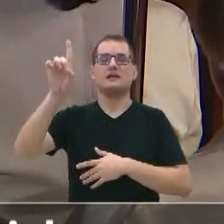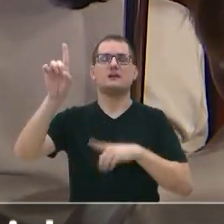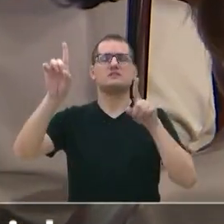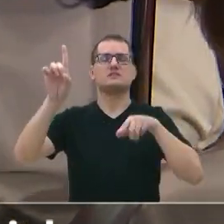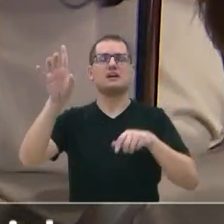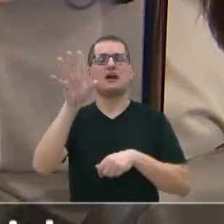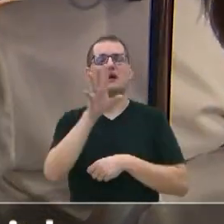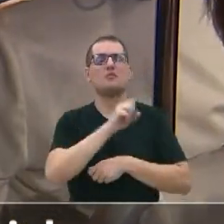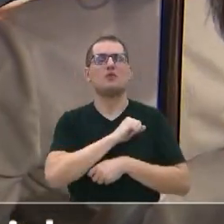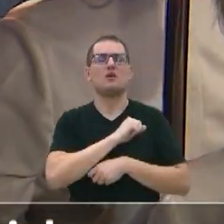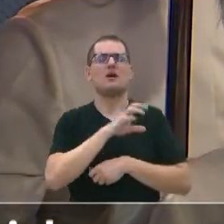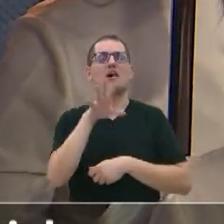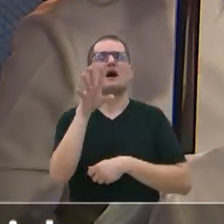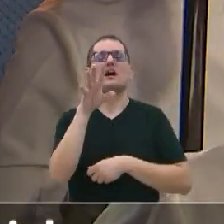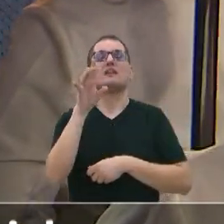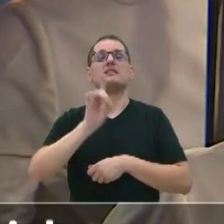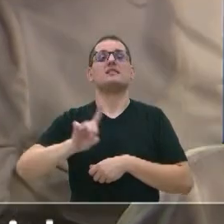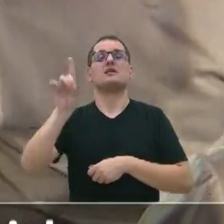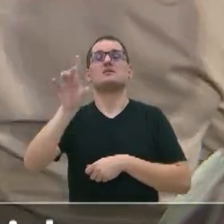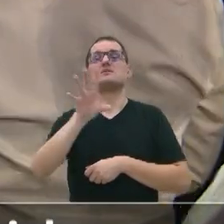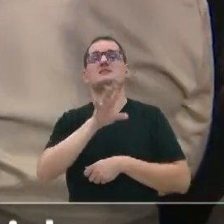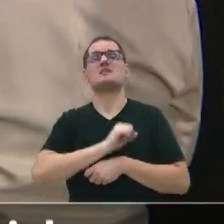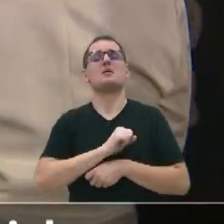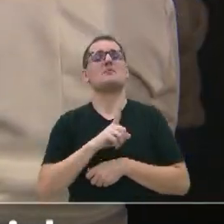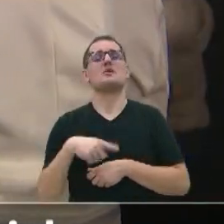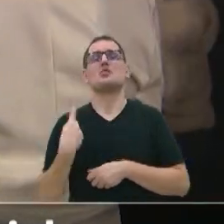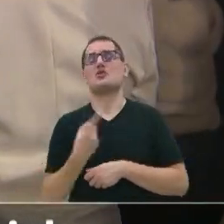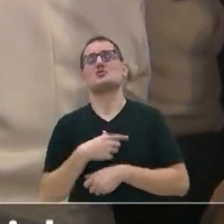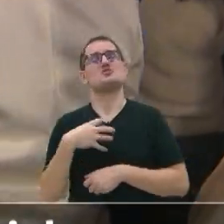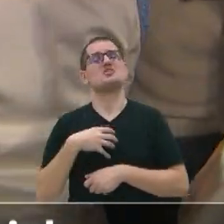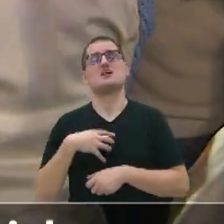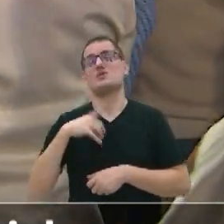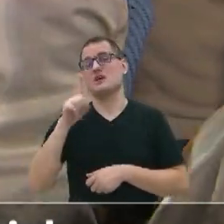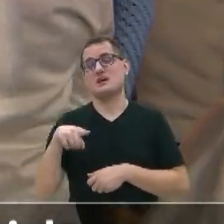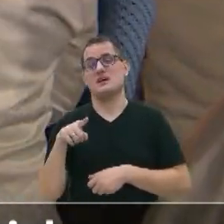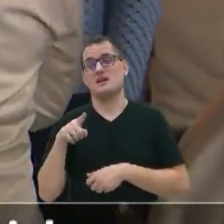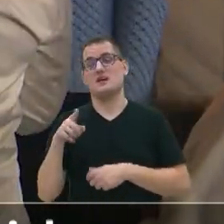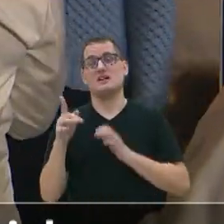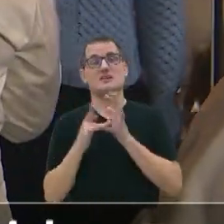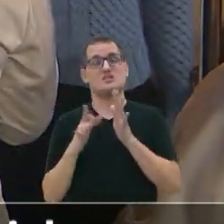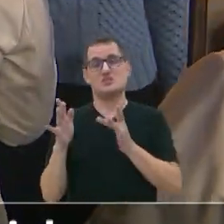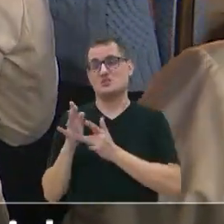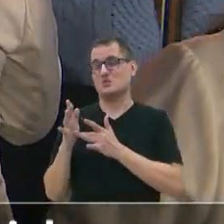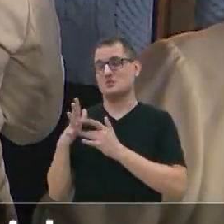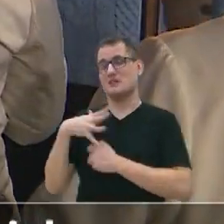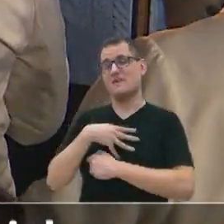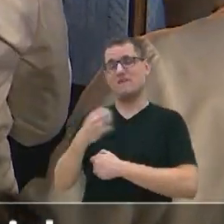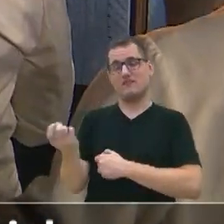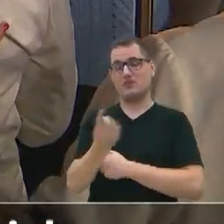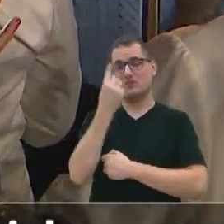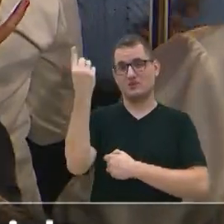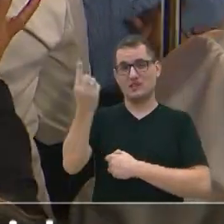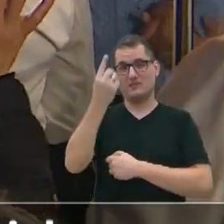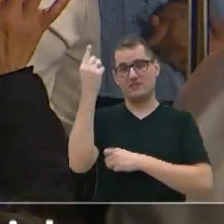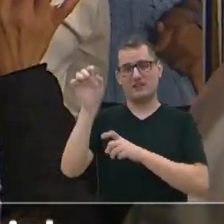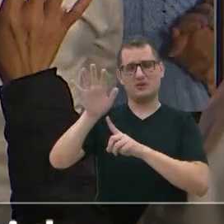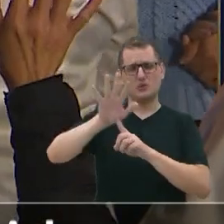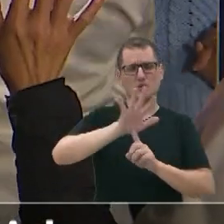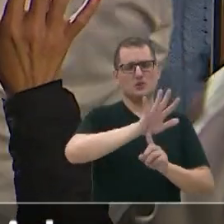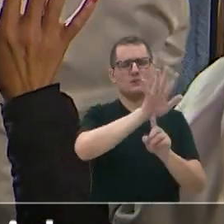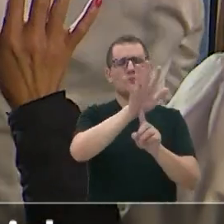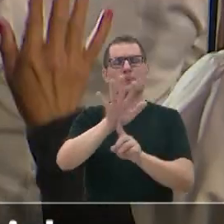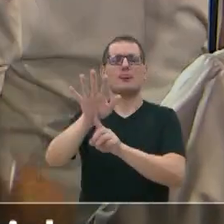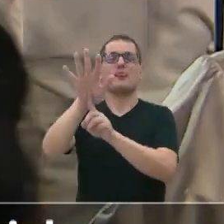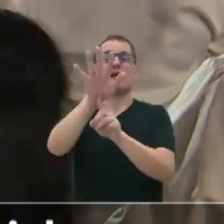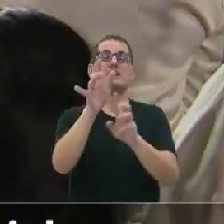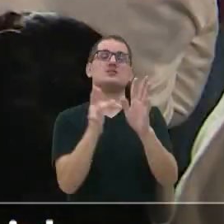momento. É o filho de Davi que passa no meio de nós. É Ele que tem piedade de mim, Ele que tem piedade de ti, Ele que tem